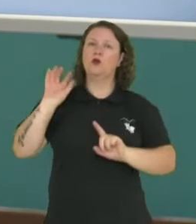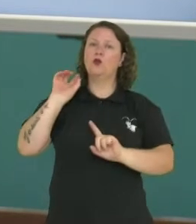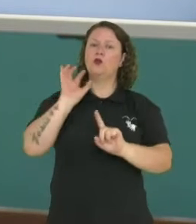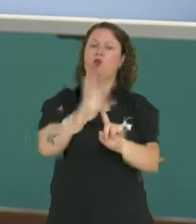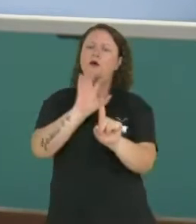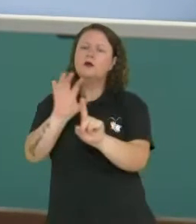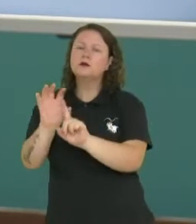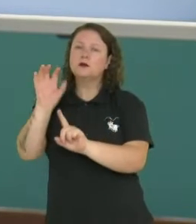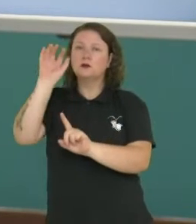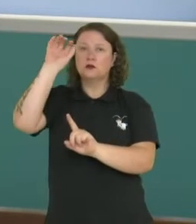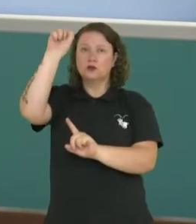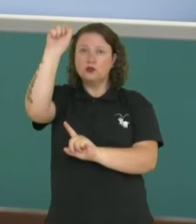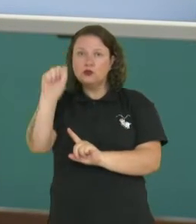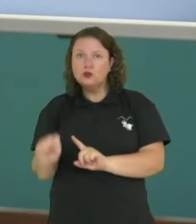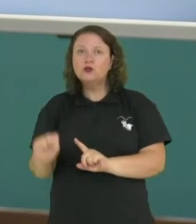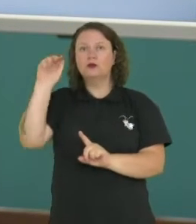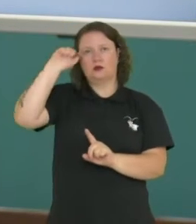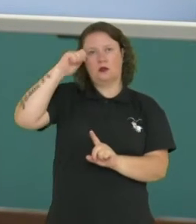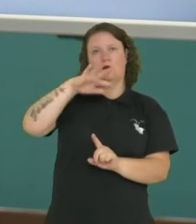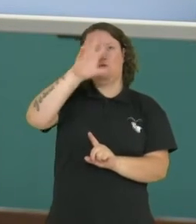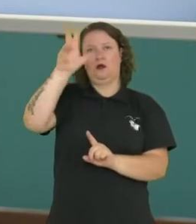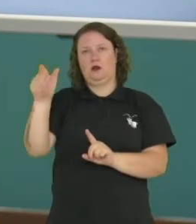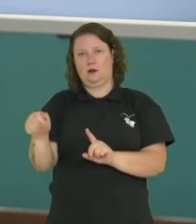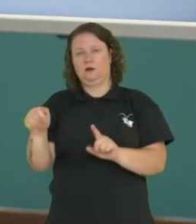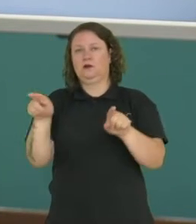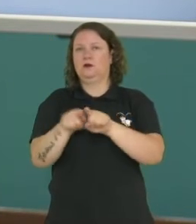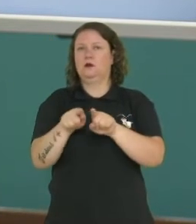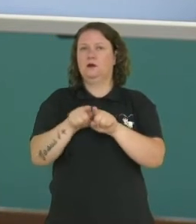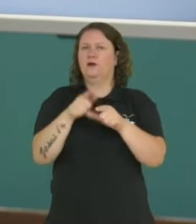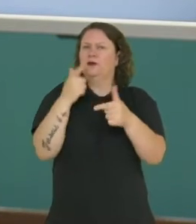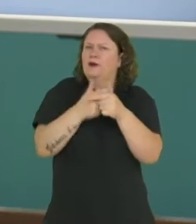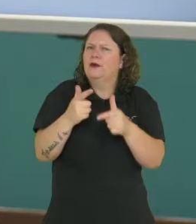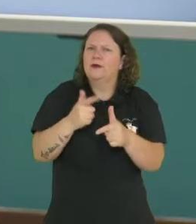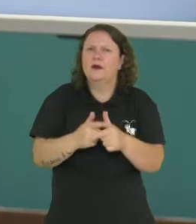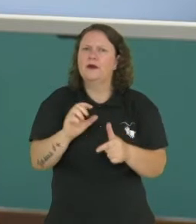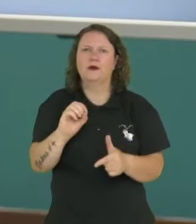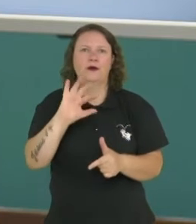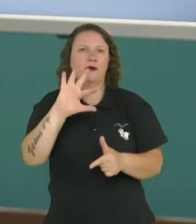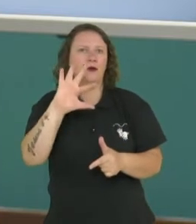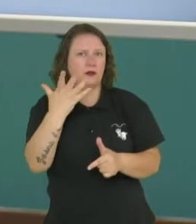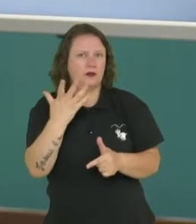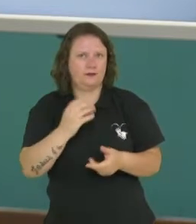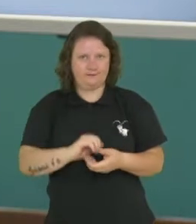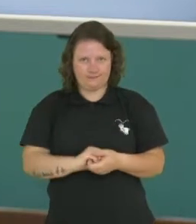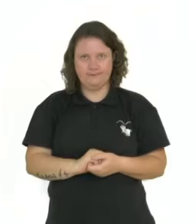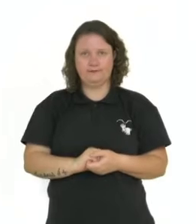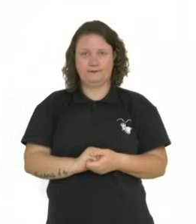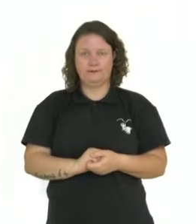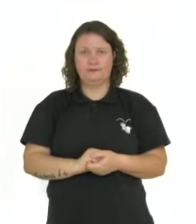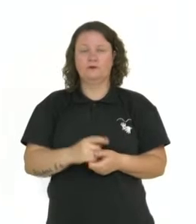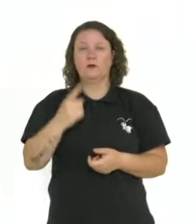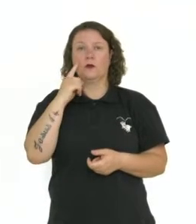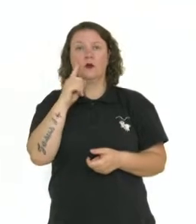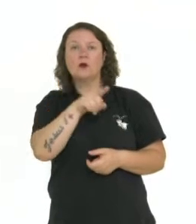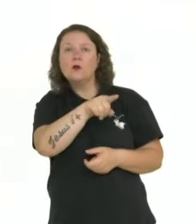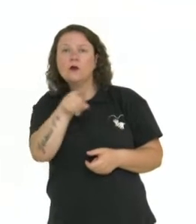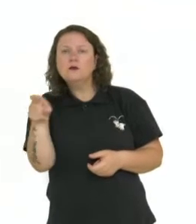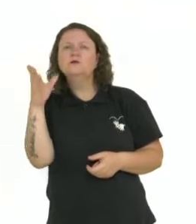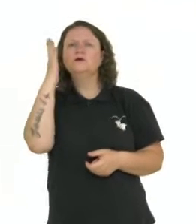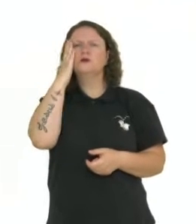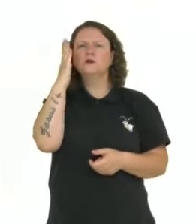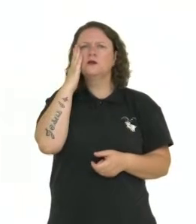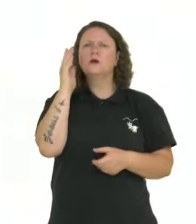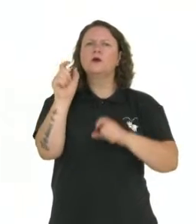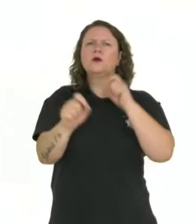os sul-africanos, qual foi o problema, né, gerado a partir disso, tá bom? Vocês sabem, né, onde fica então a